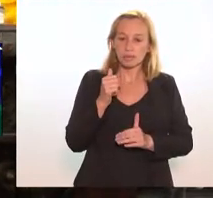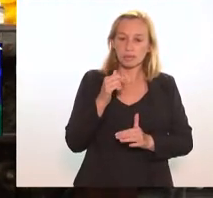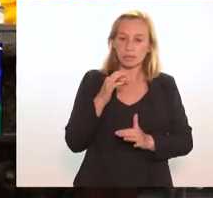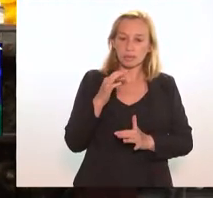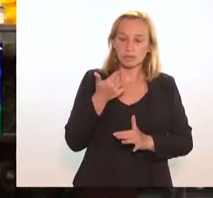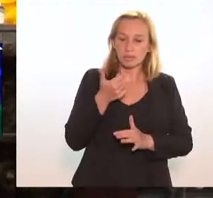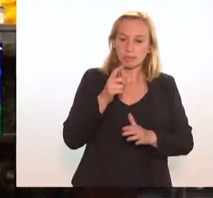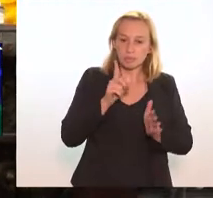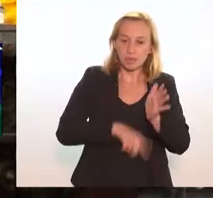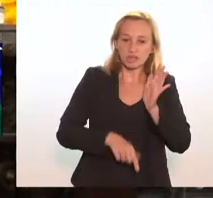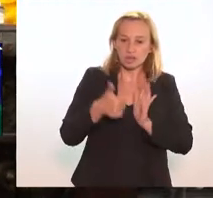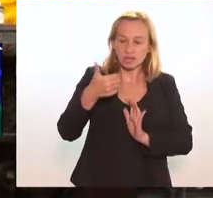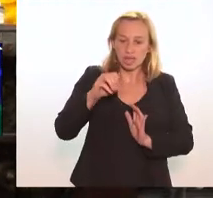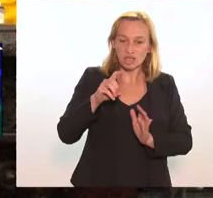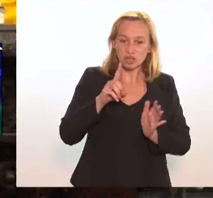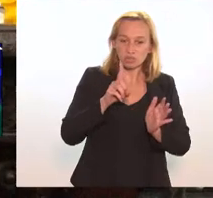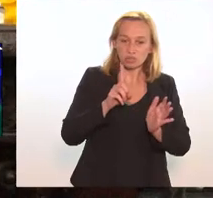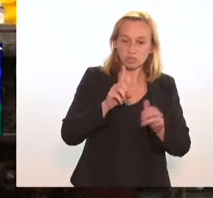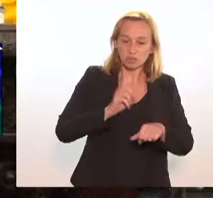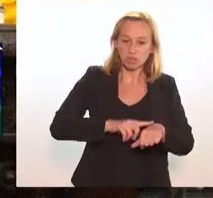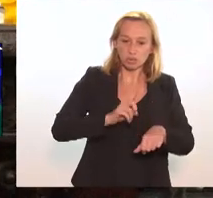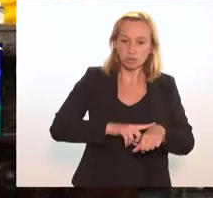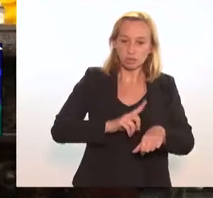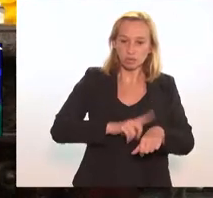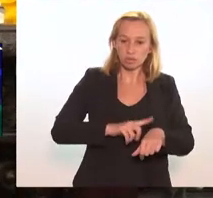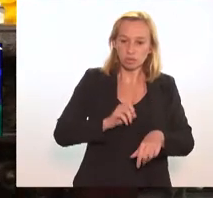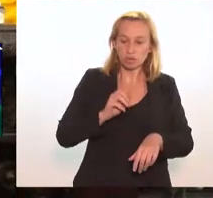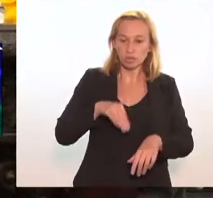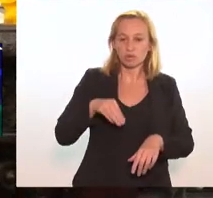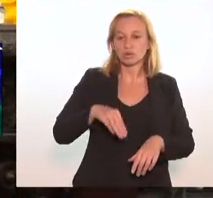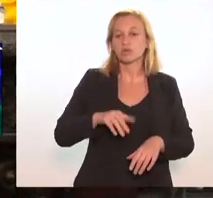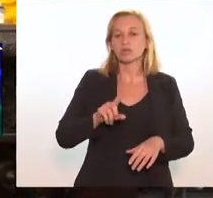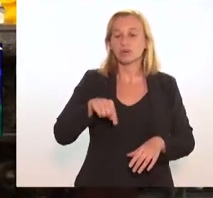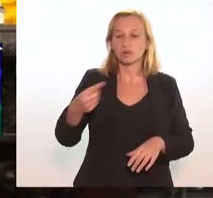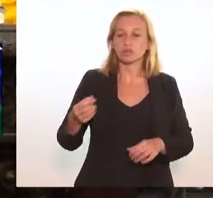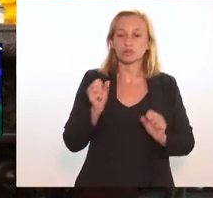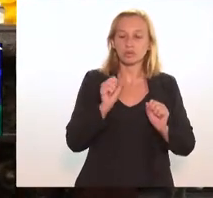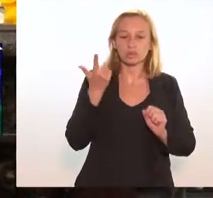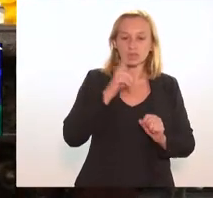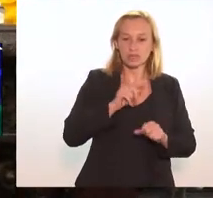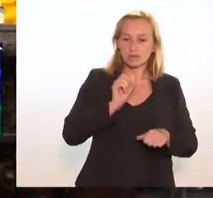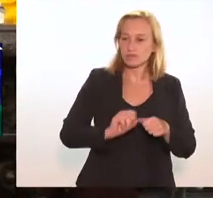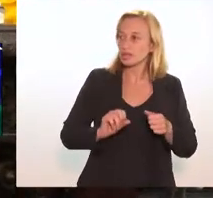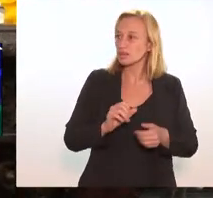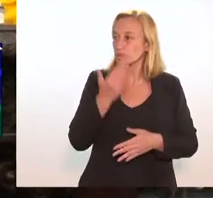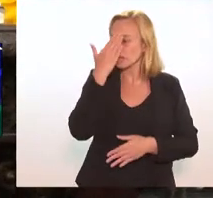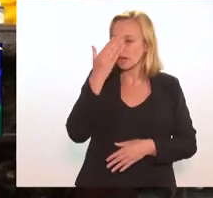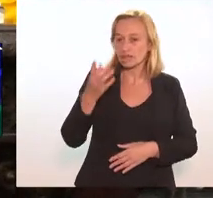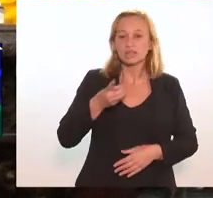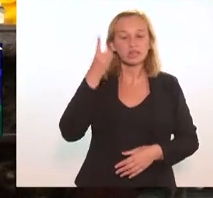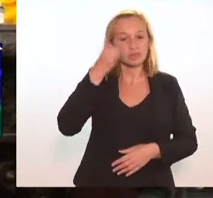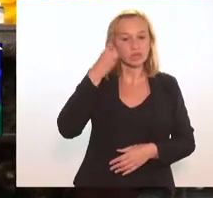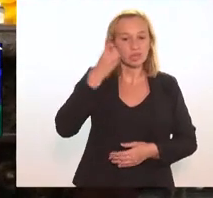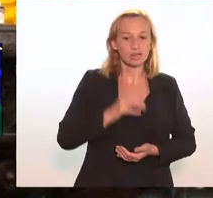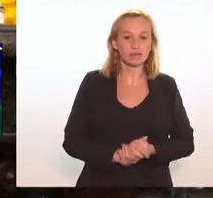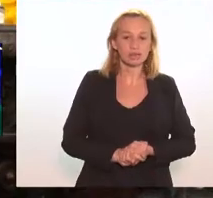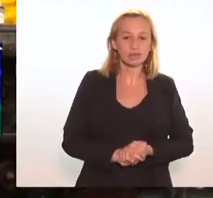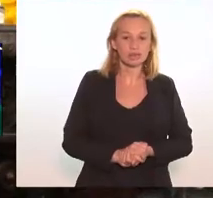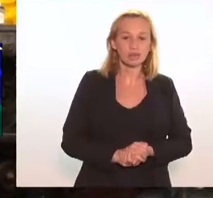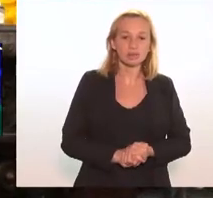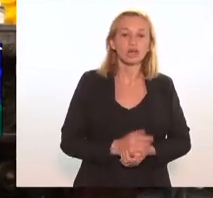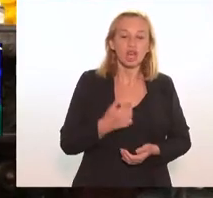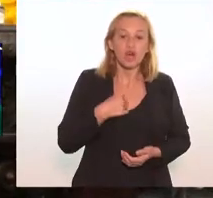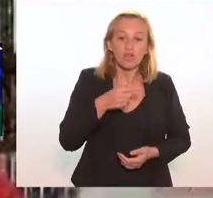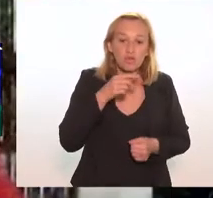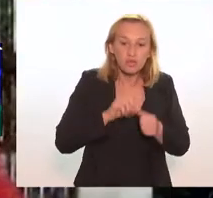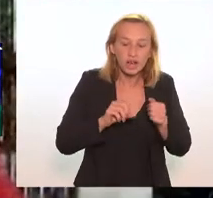menos de 10 minutos para que os demais consigam fazer uso também do expediente. Obrigada, nobre deputado. Eu faço, presidente,